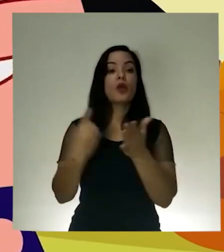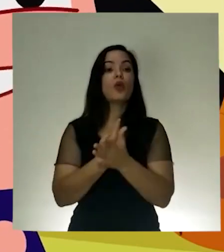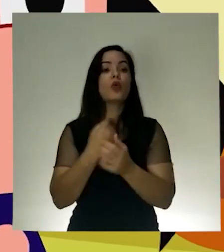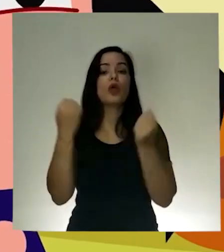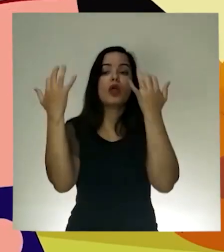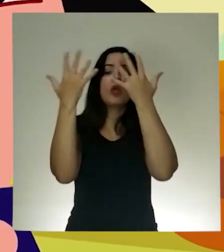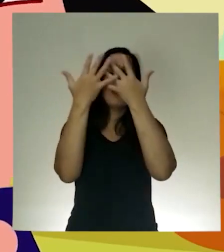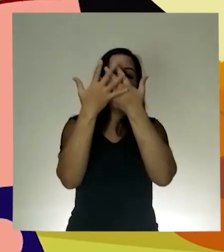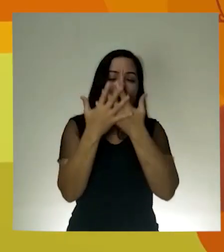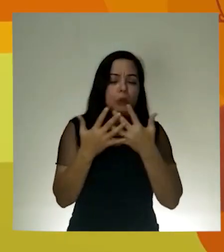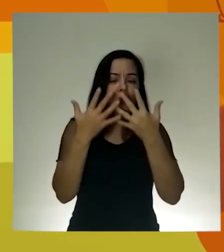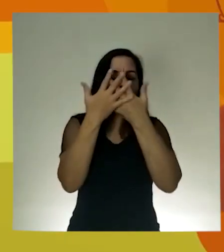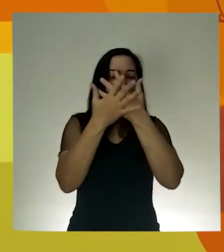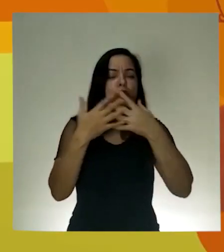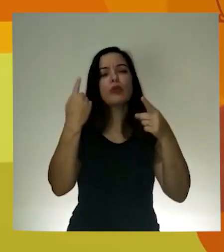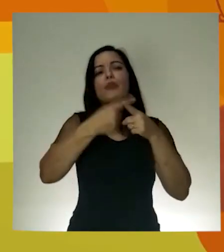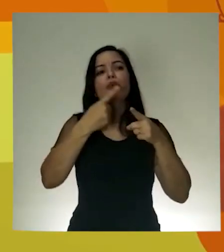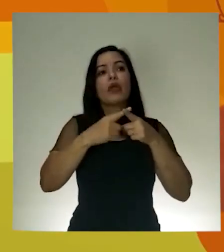eu faço.